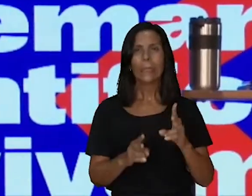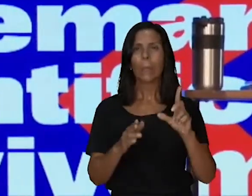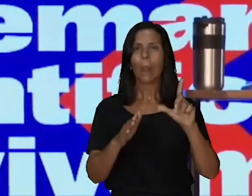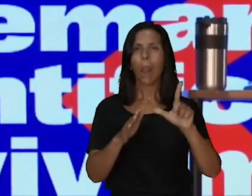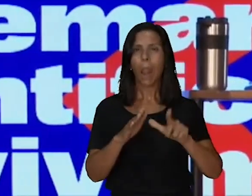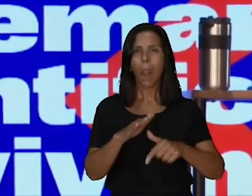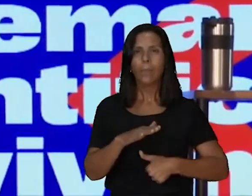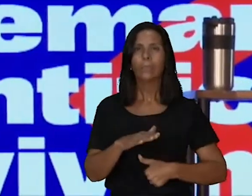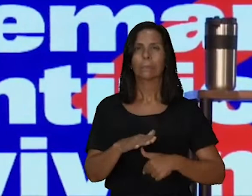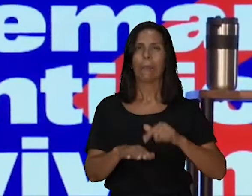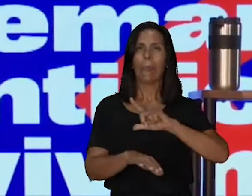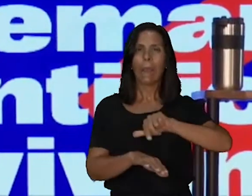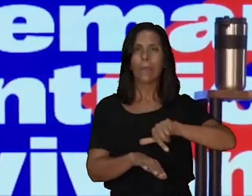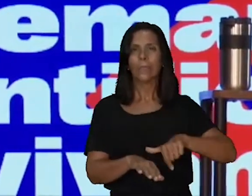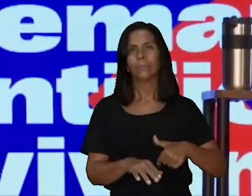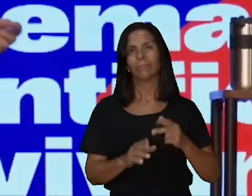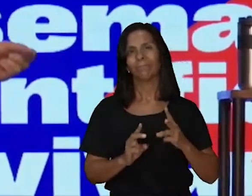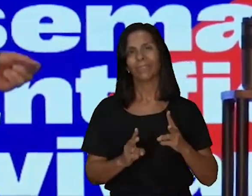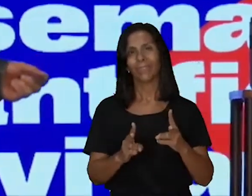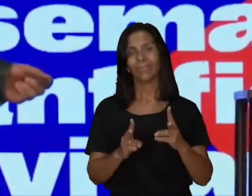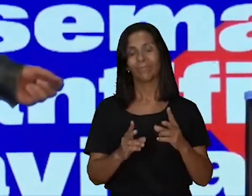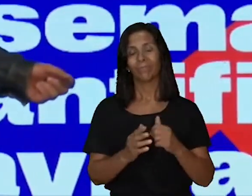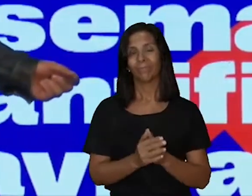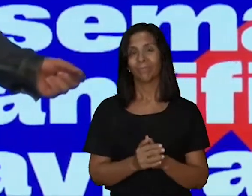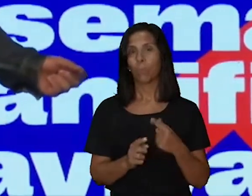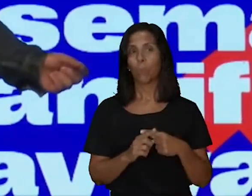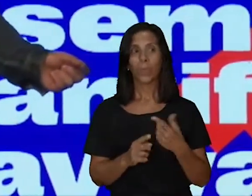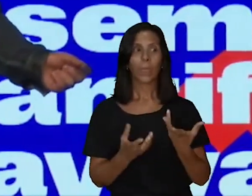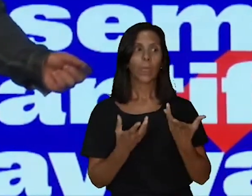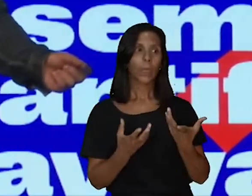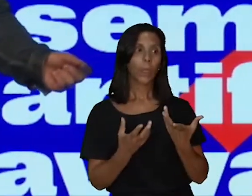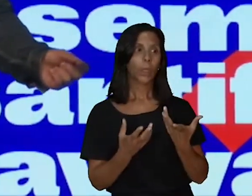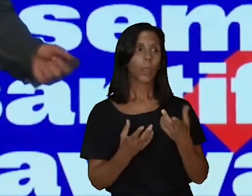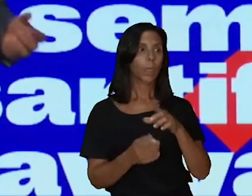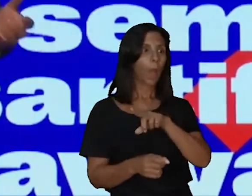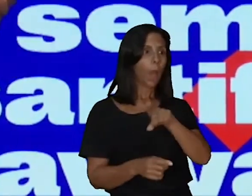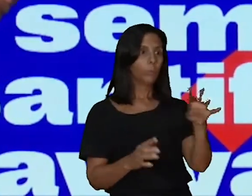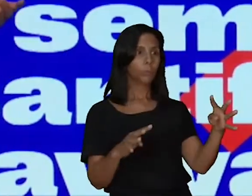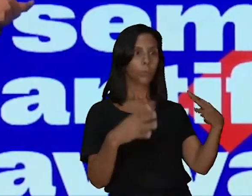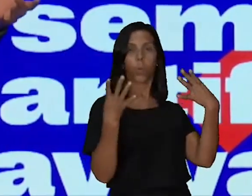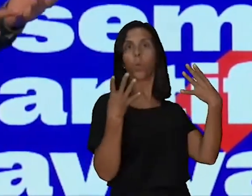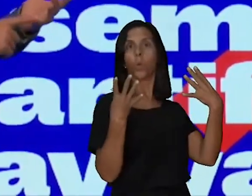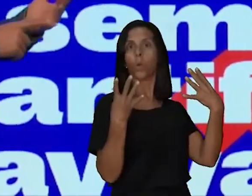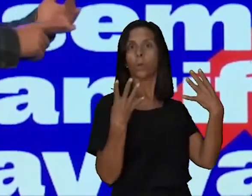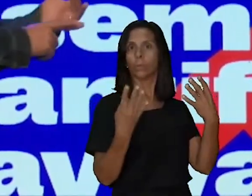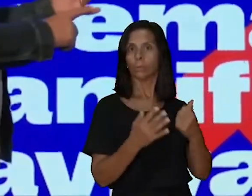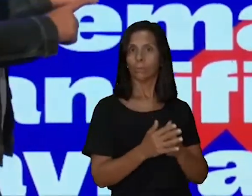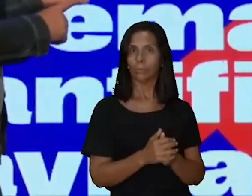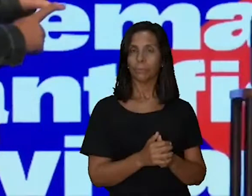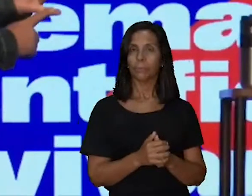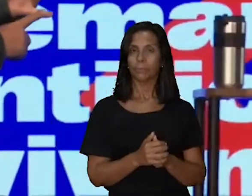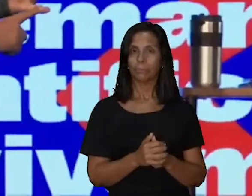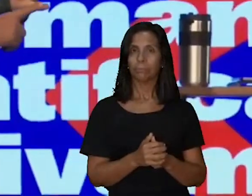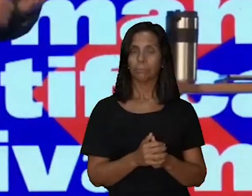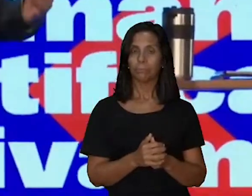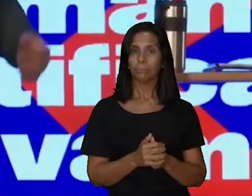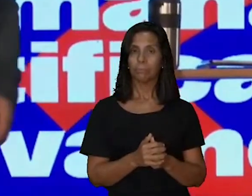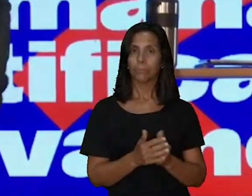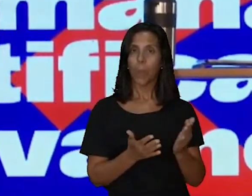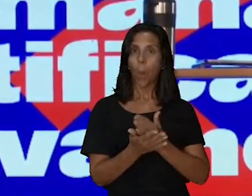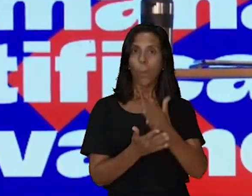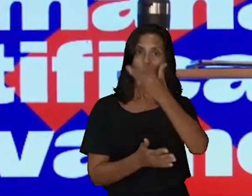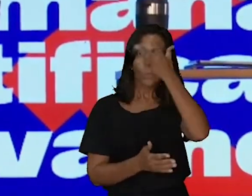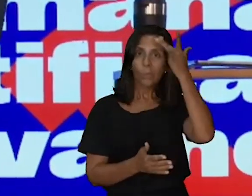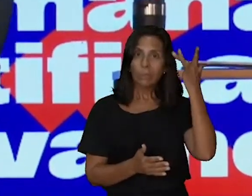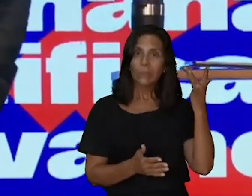podem contrariar as pessoas que eu quero impressionar. E tem muita gente que termina no pecado porque não